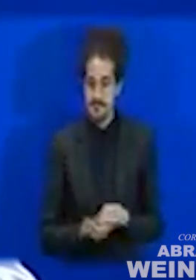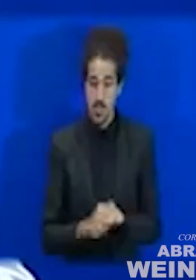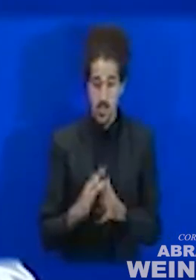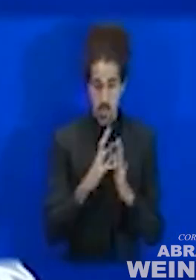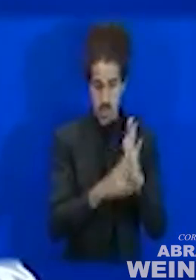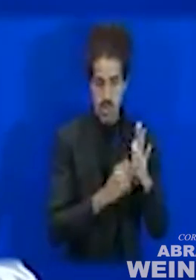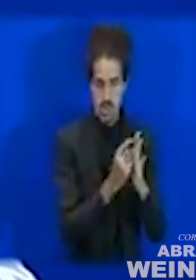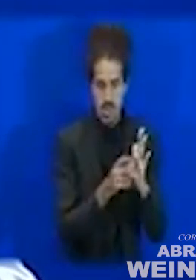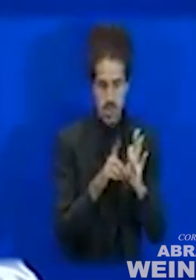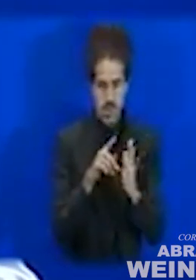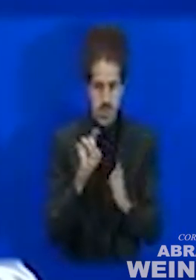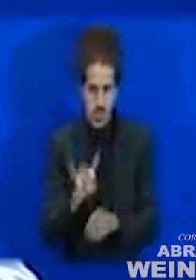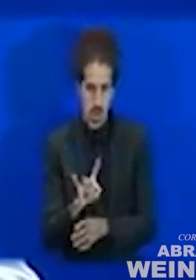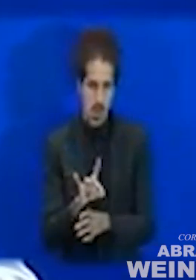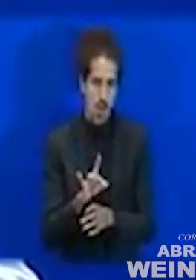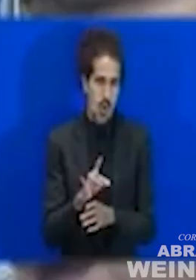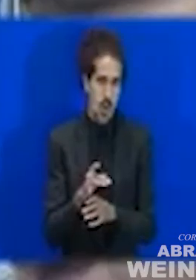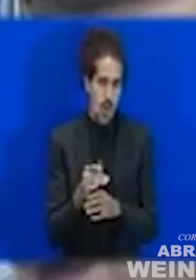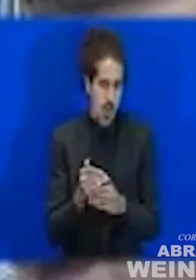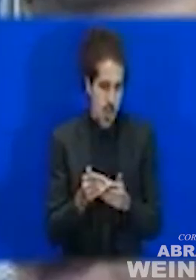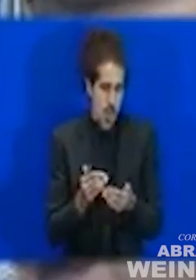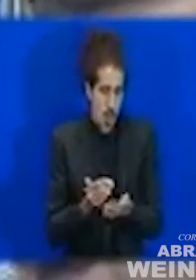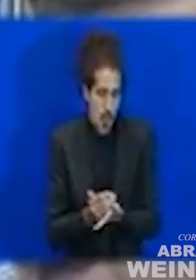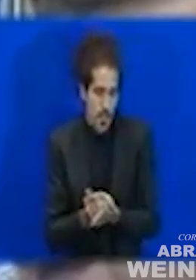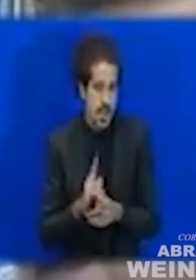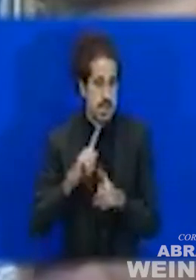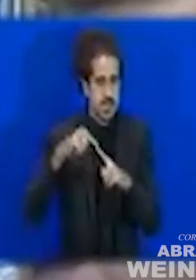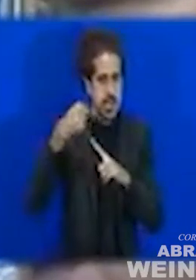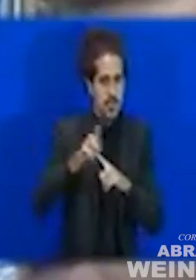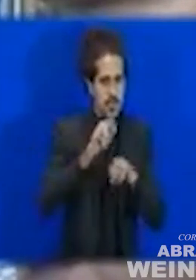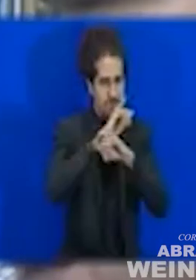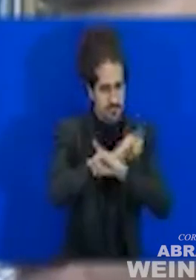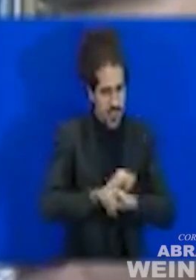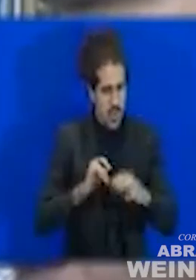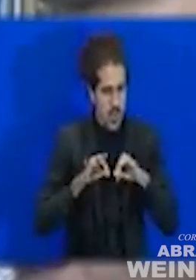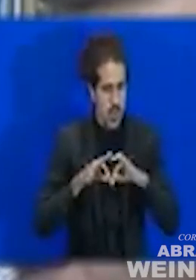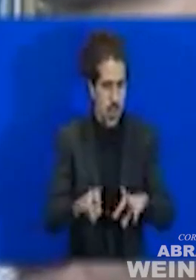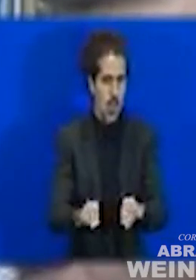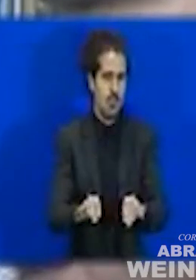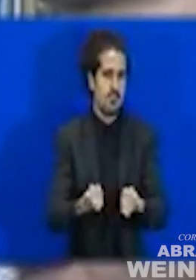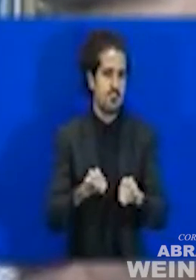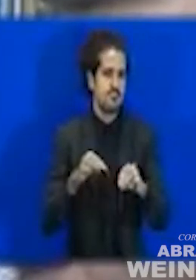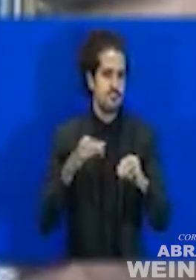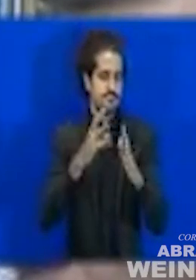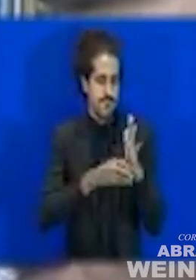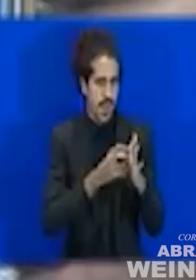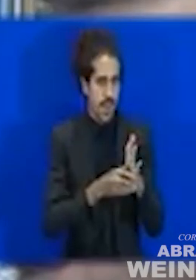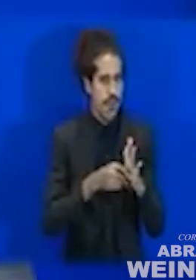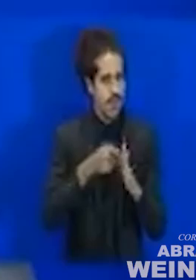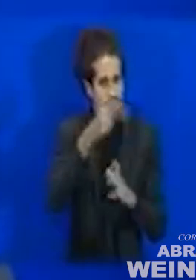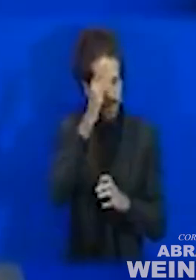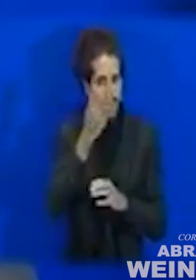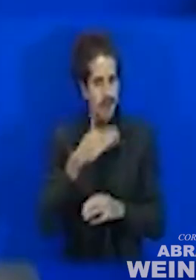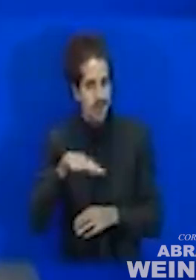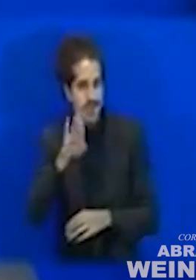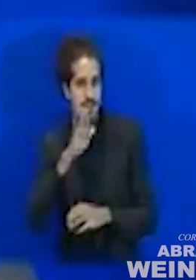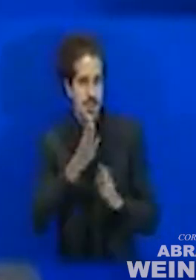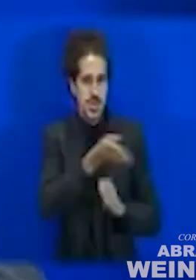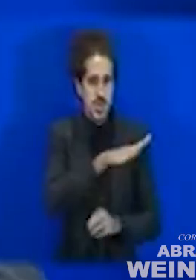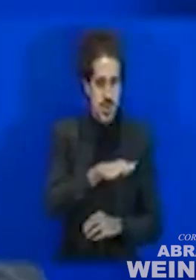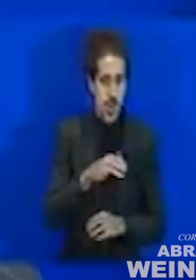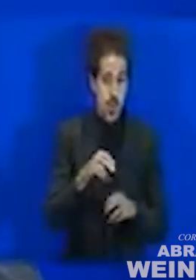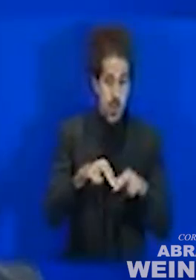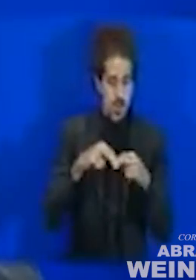são preliminares. Depois a gente divulga os dados de todos os participantes que foram eliminados, e em especial aqueles que foram eliminados por conta de